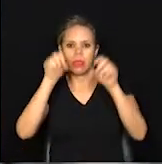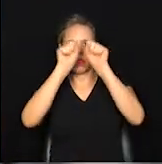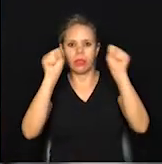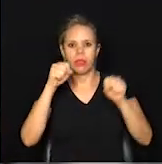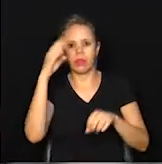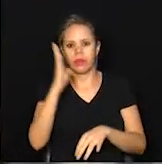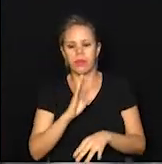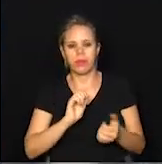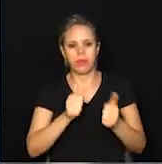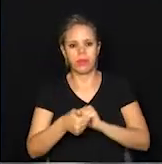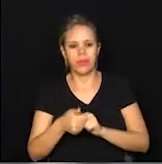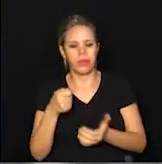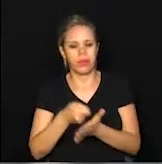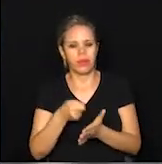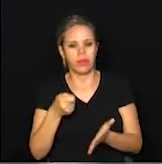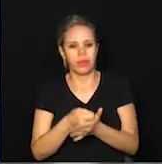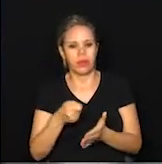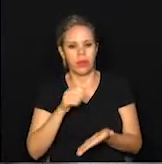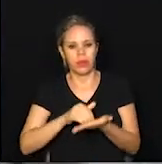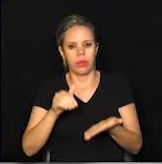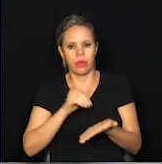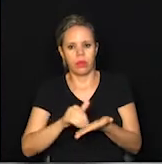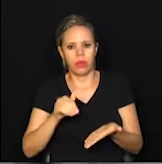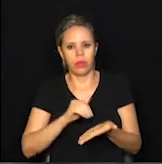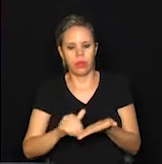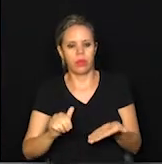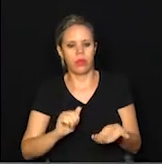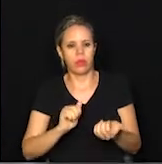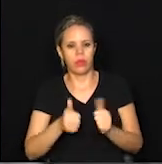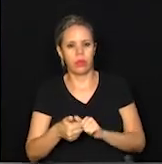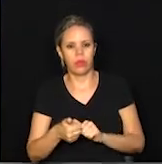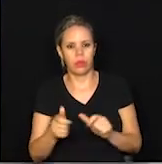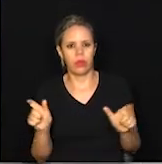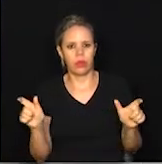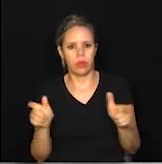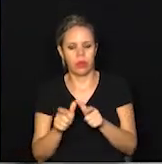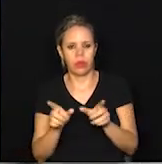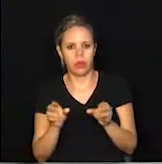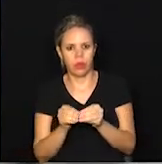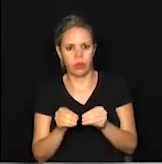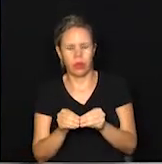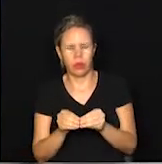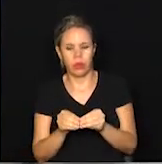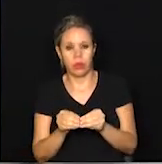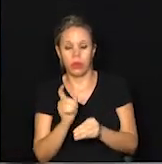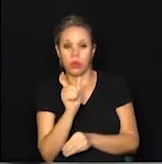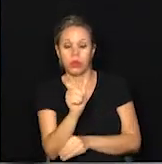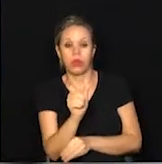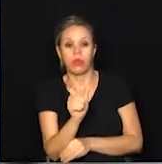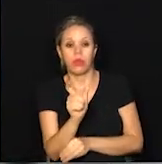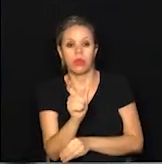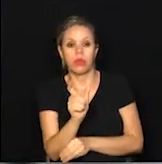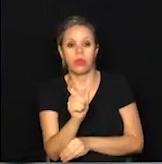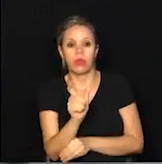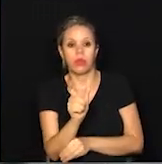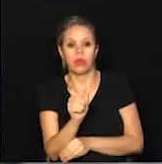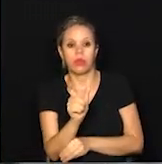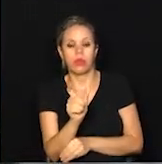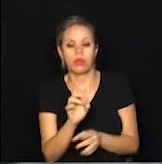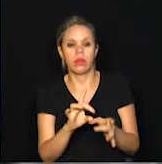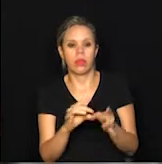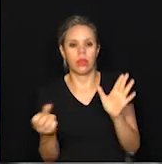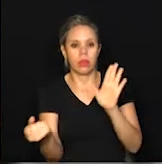Nacional de Esportes, a obrigação de uma Secretaria de Esporte, vou reduzir assim em uma palavra, é deixar enraizado